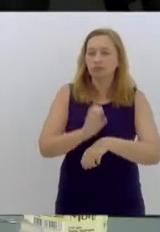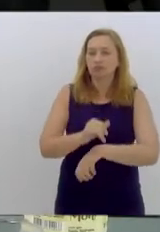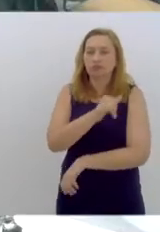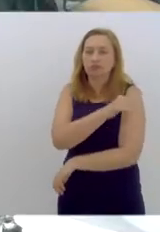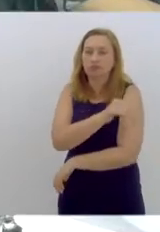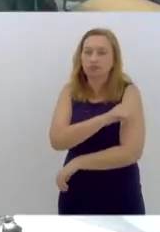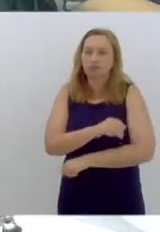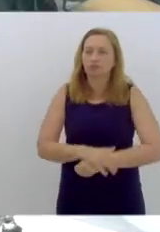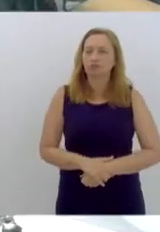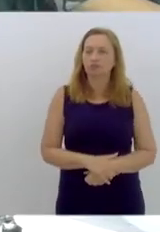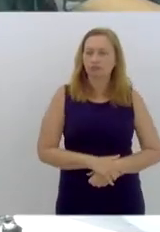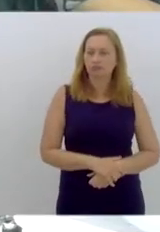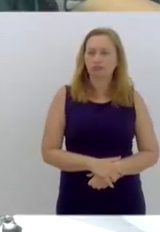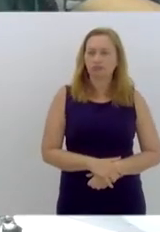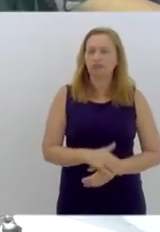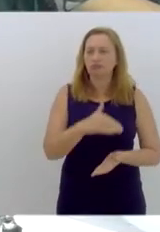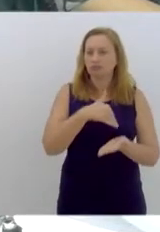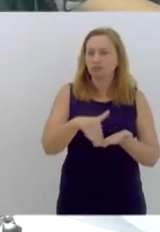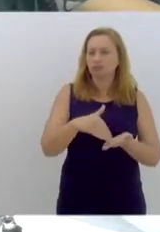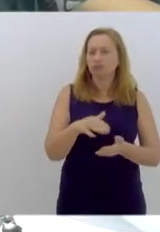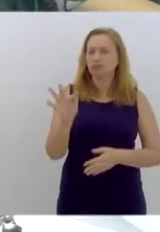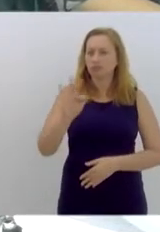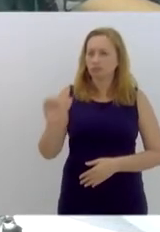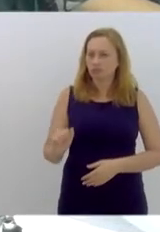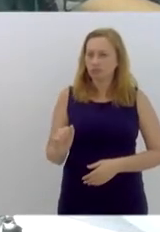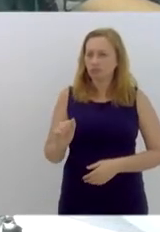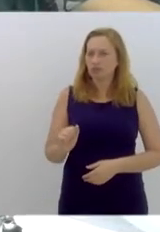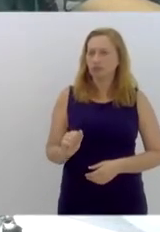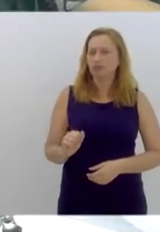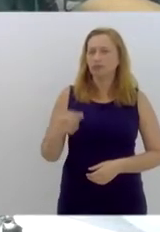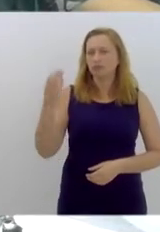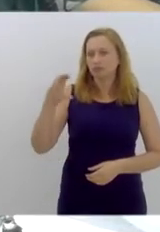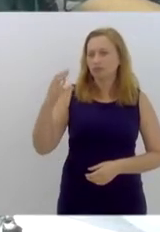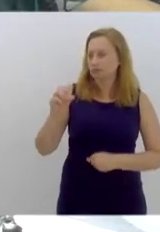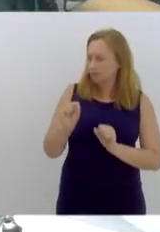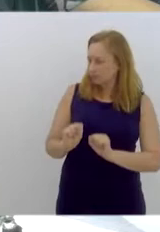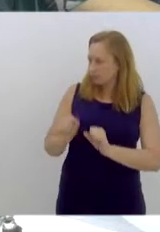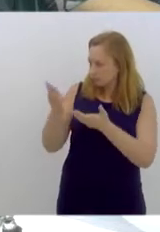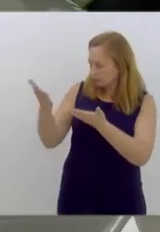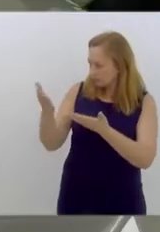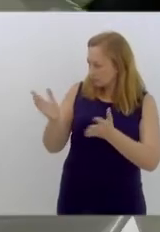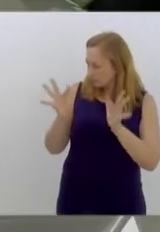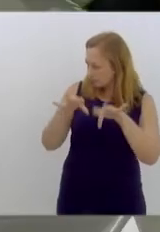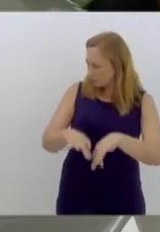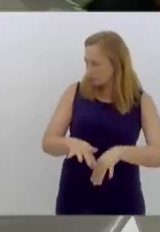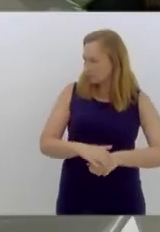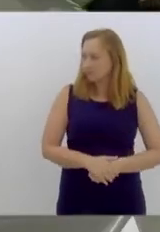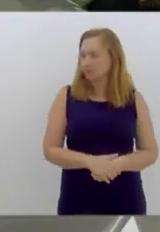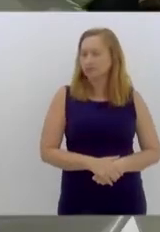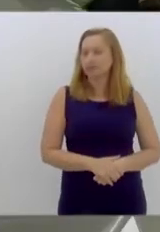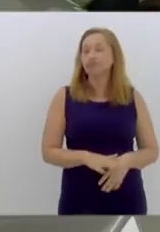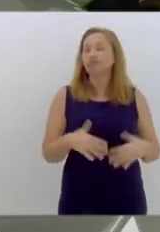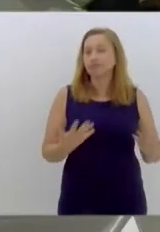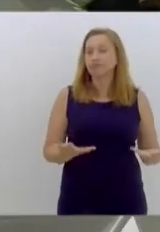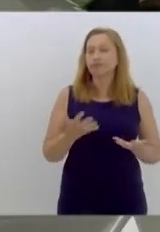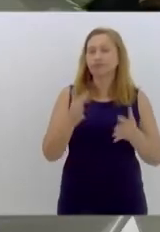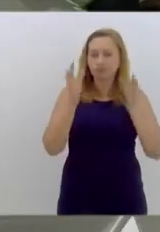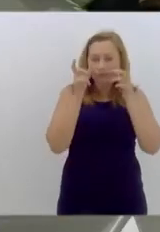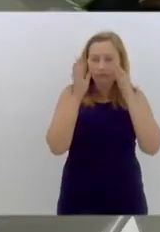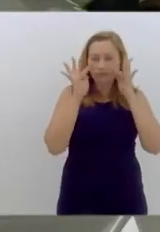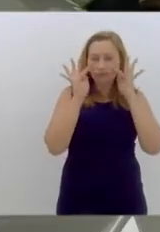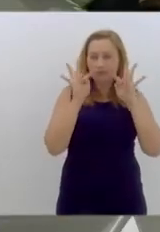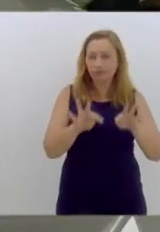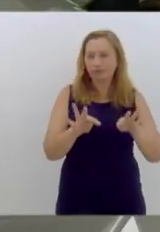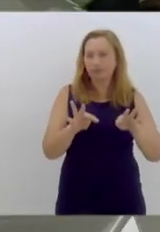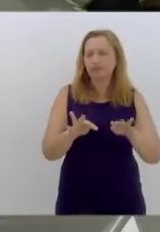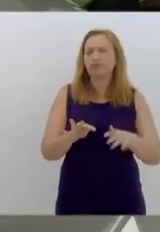Secretária de Fazenda de Niterói, por favor, concluir. Não, só queria chamar a atenção, então, para